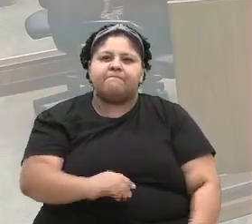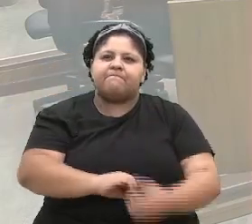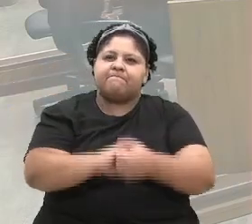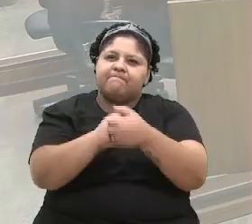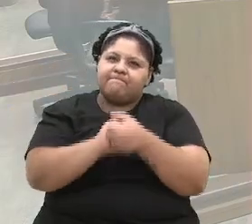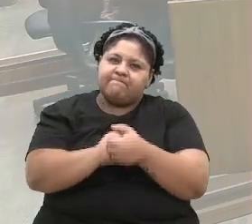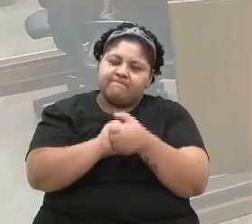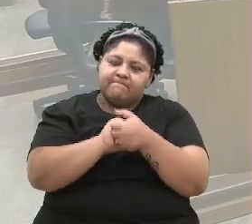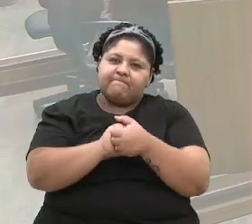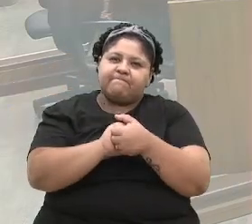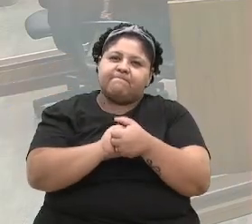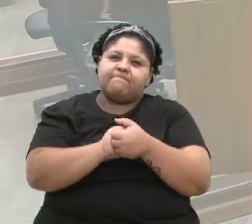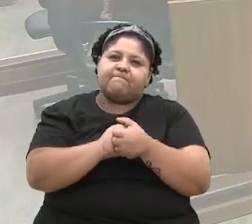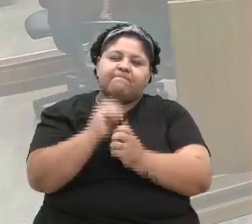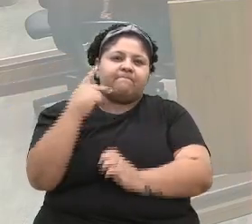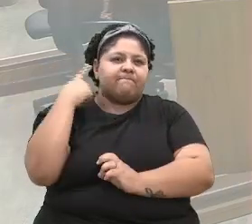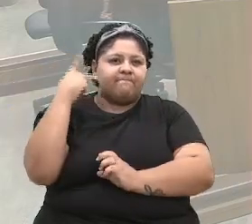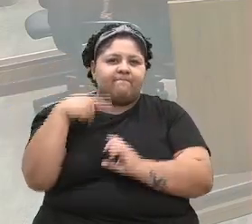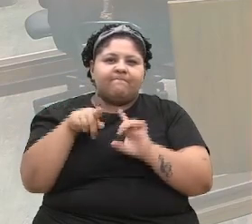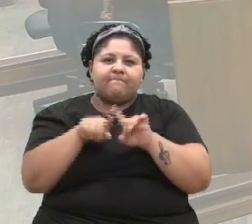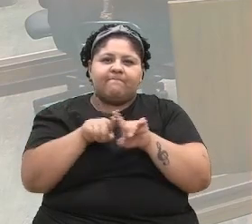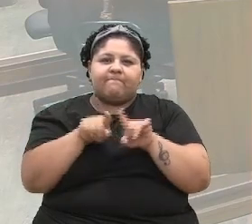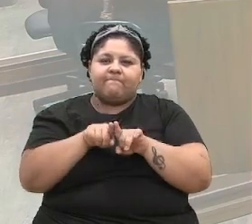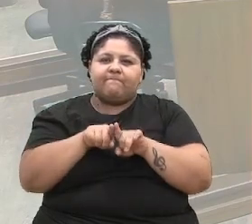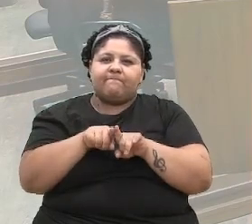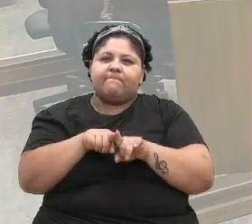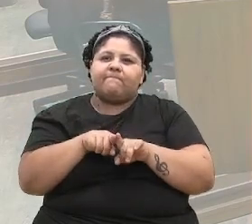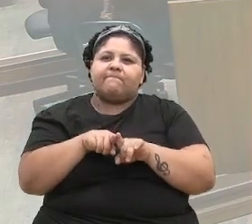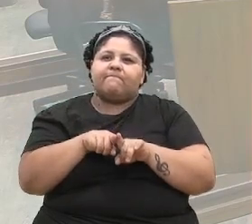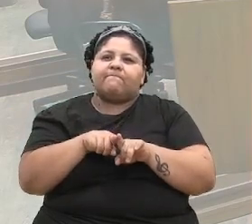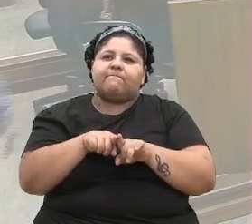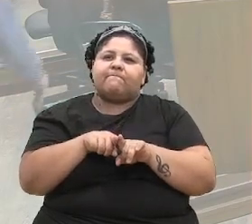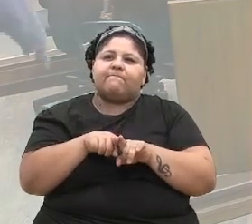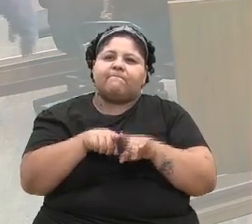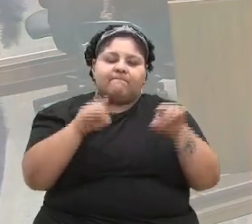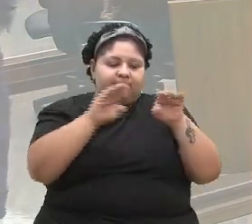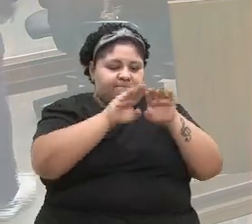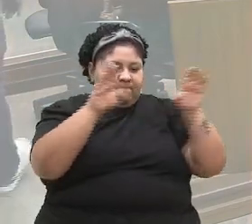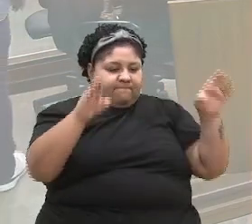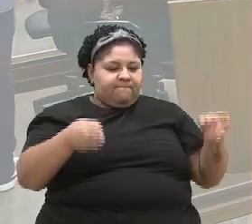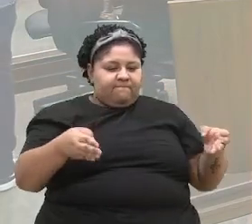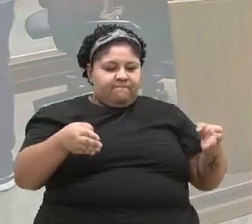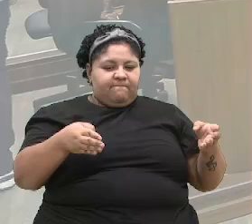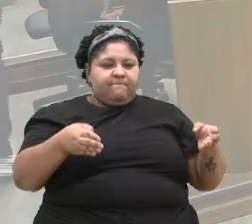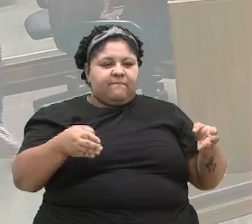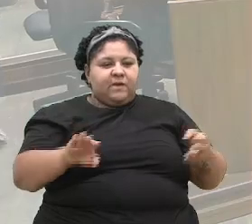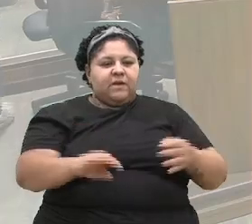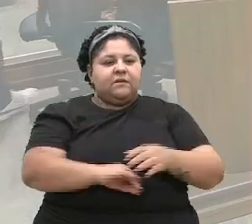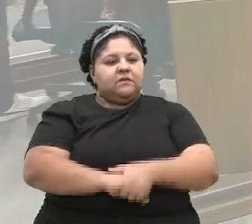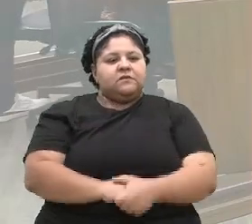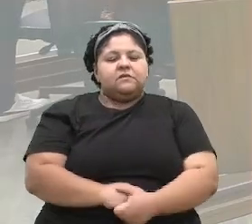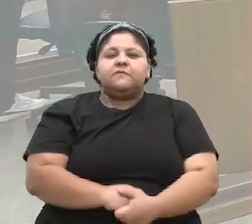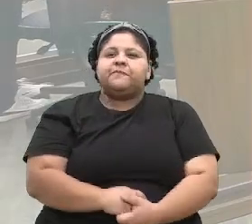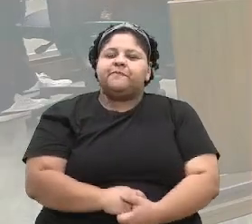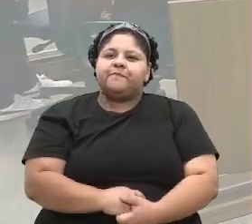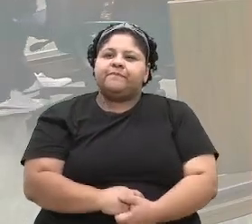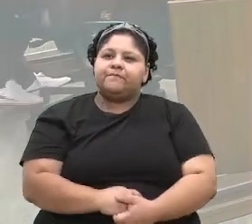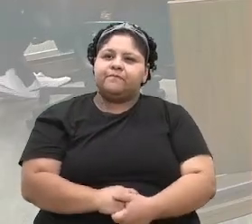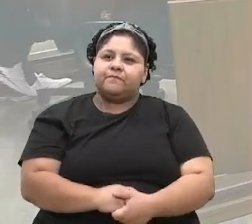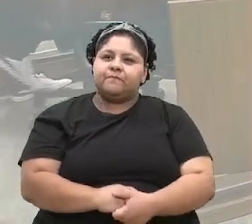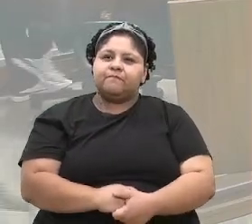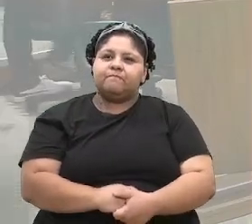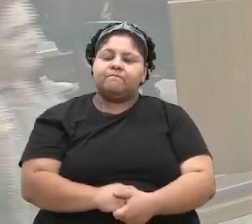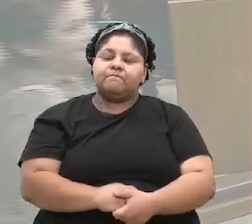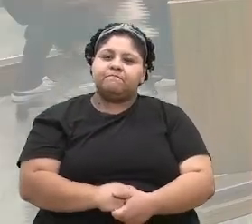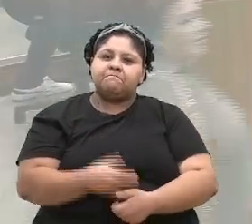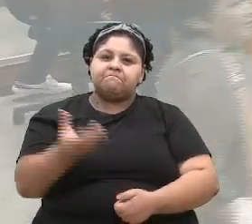nobres vereadores, cumprimento também o pessoal aí da mesa, meus colegas da mesa. Quero